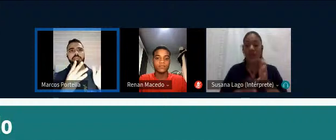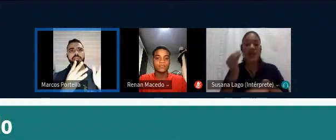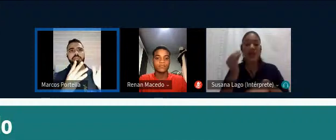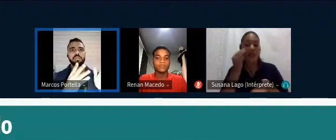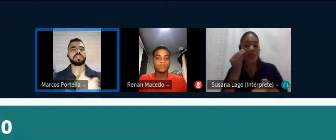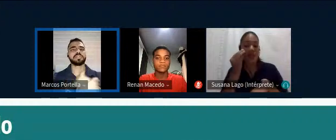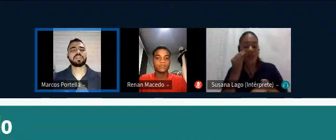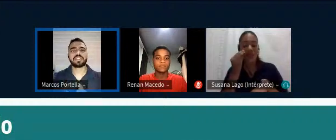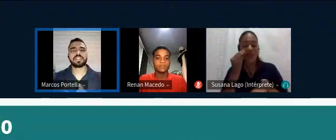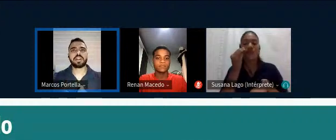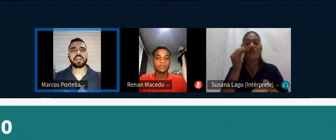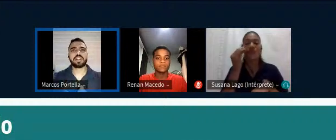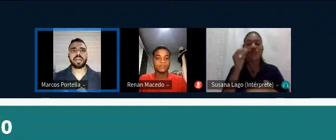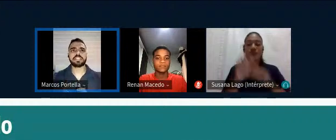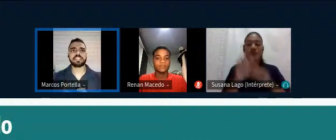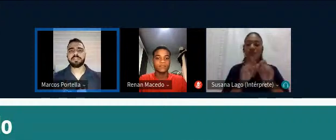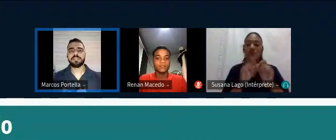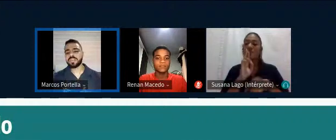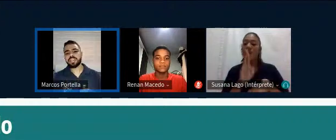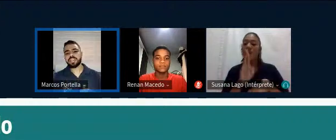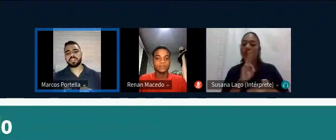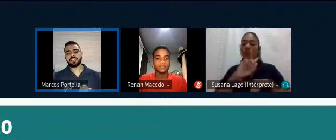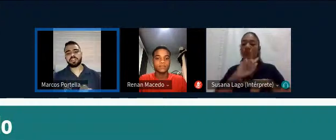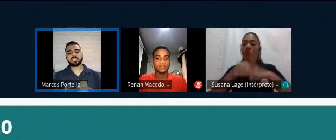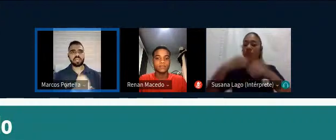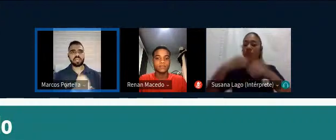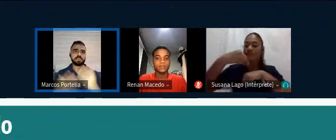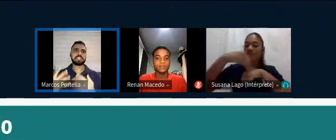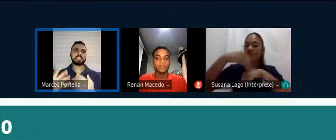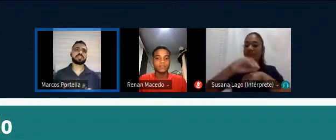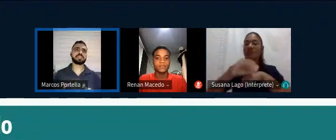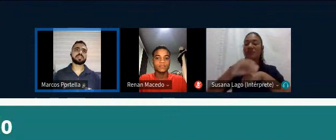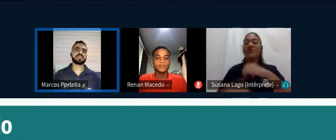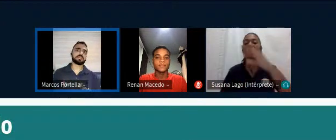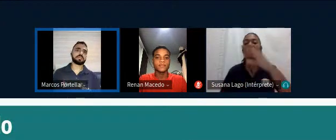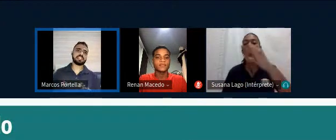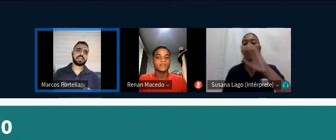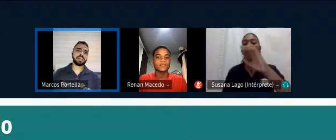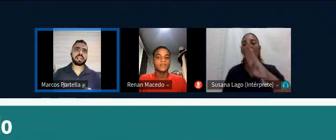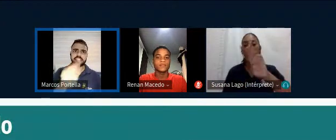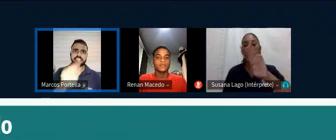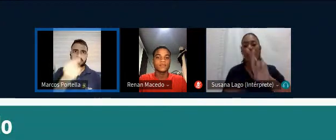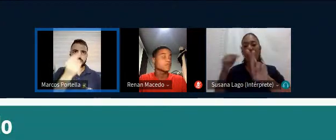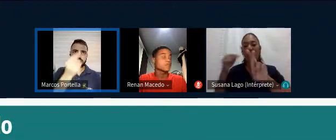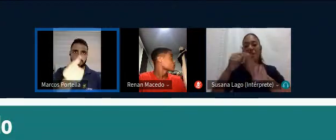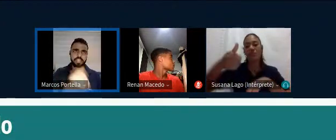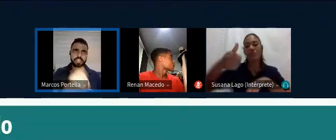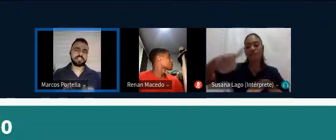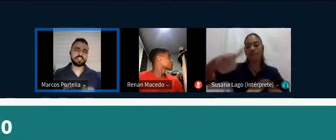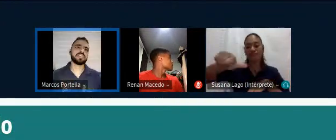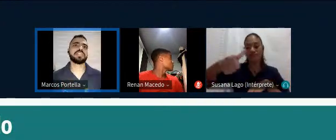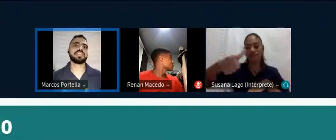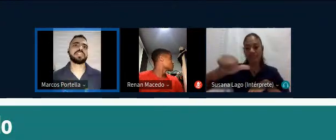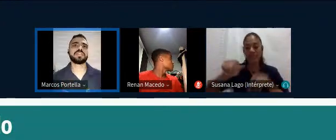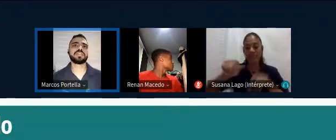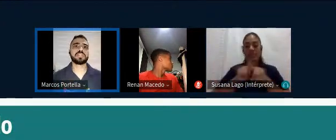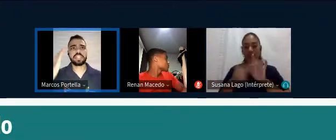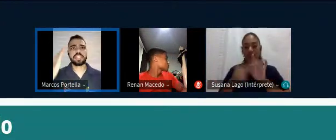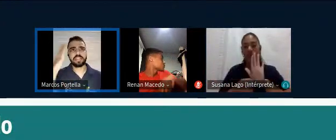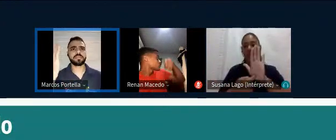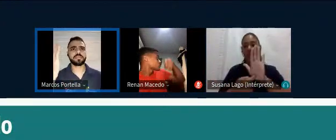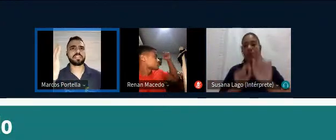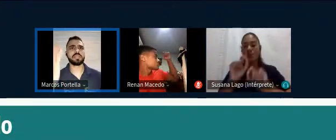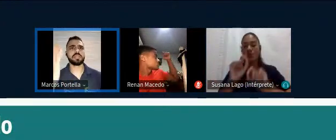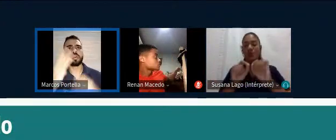corpo da UBR analisar, e nós temos as apresentações, que você apresenta uma característica da sua ideia.